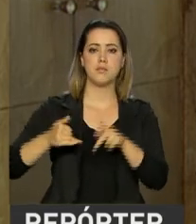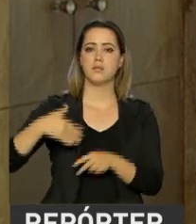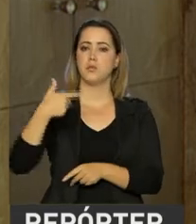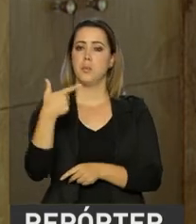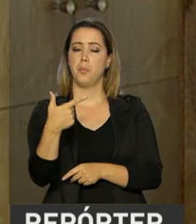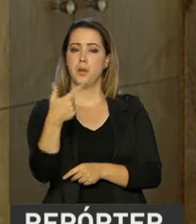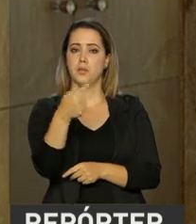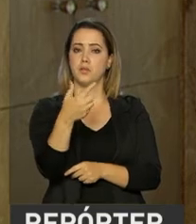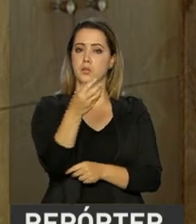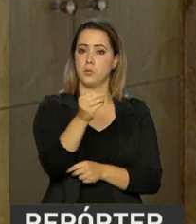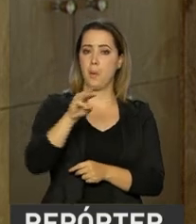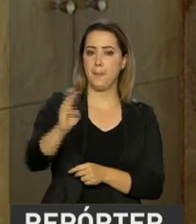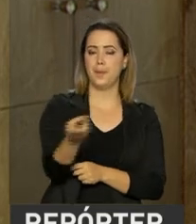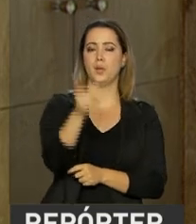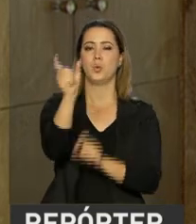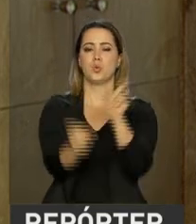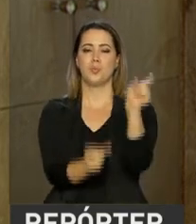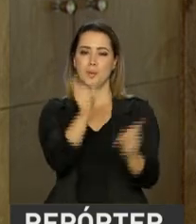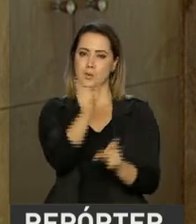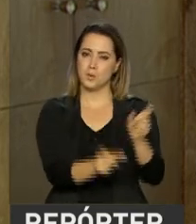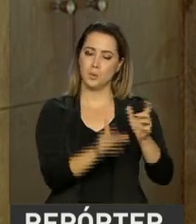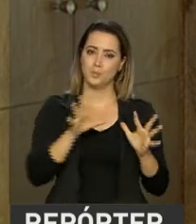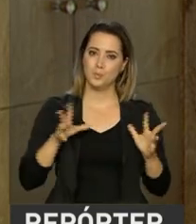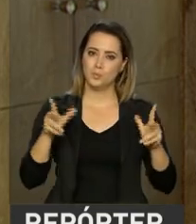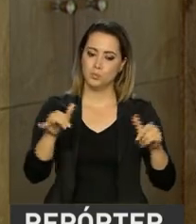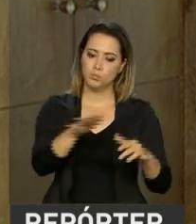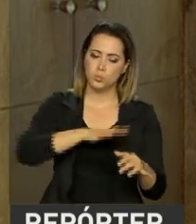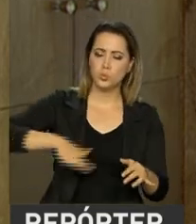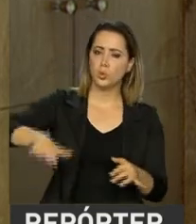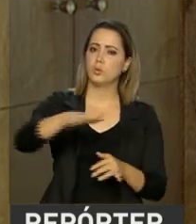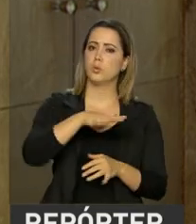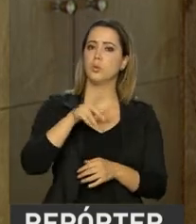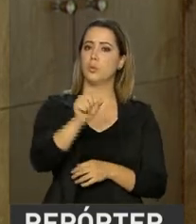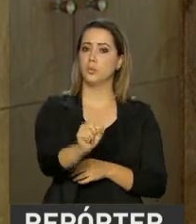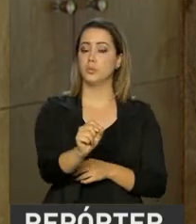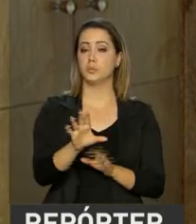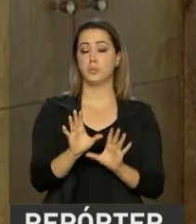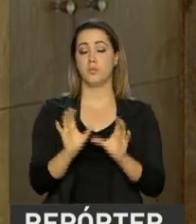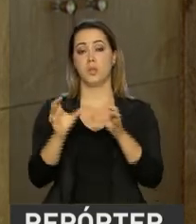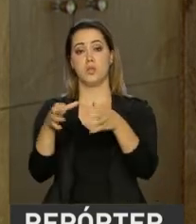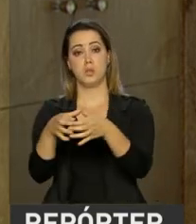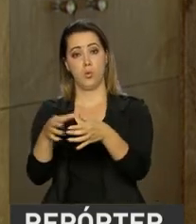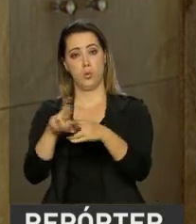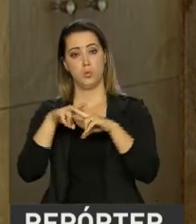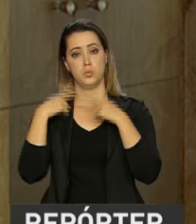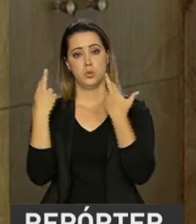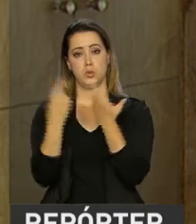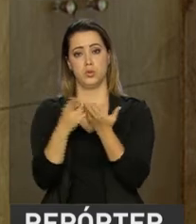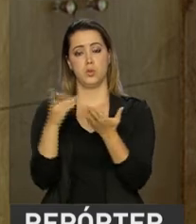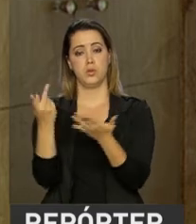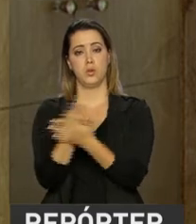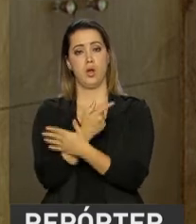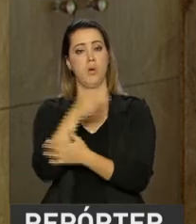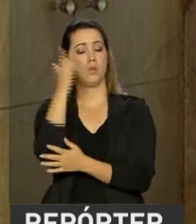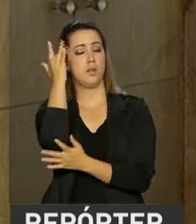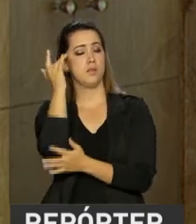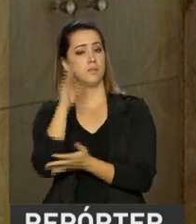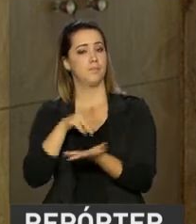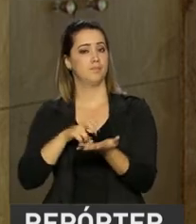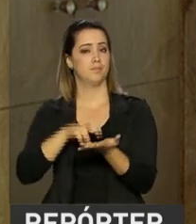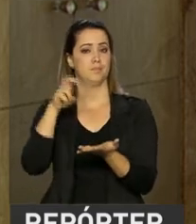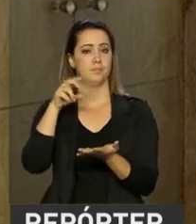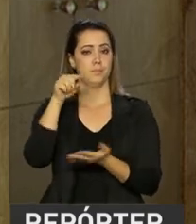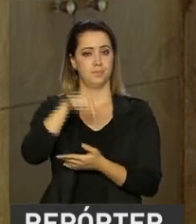270 milhões de pessoas essa reunião como eu falei do conselho de ministros da cplp acontece amanhã de manhã